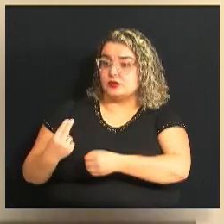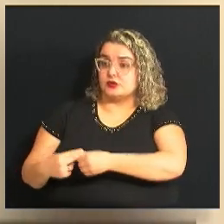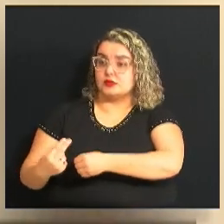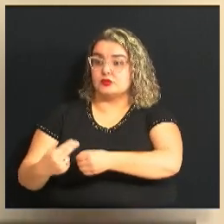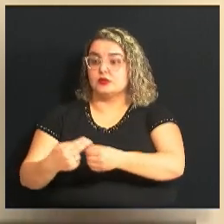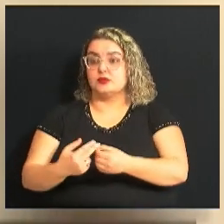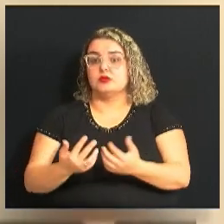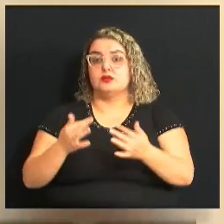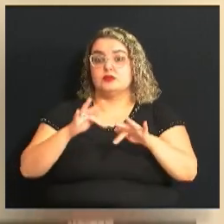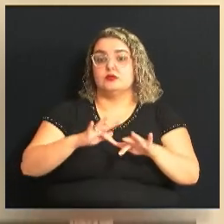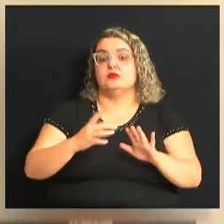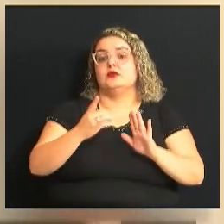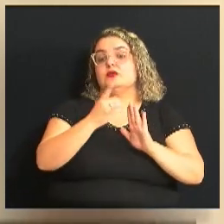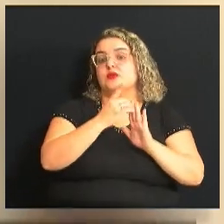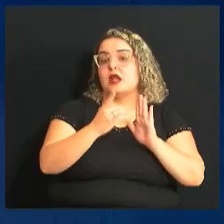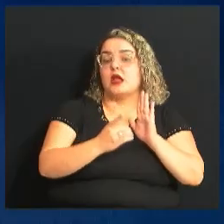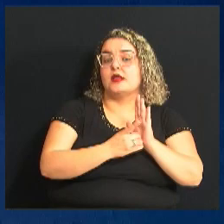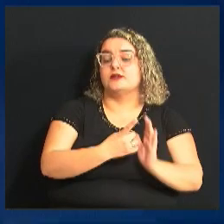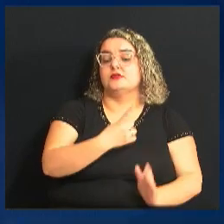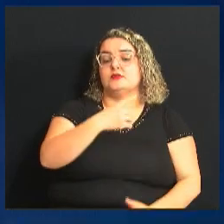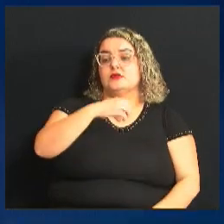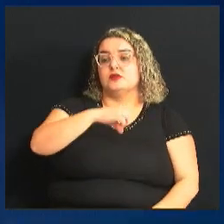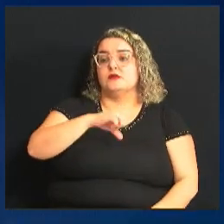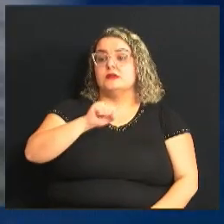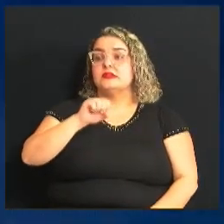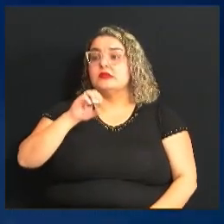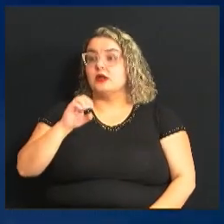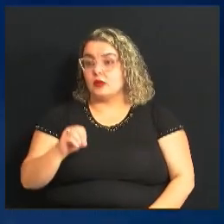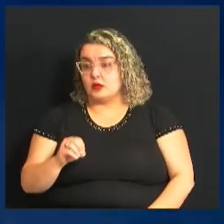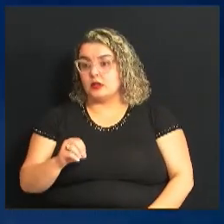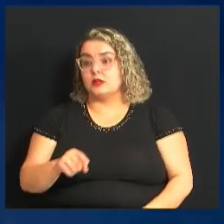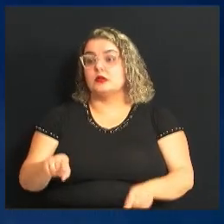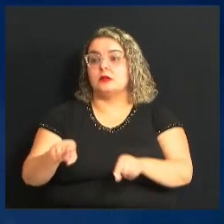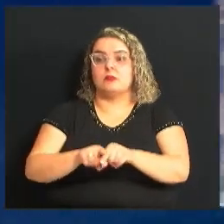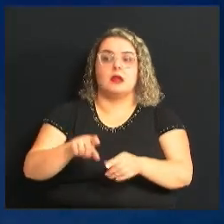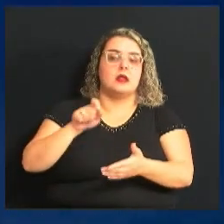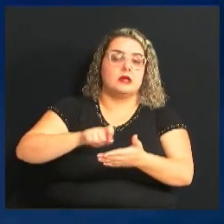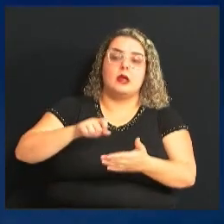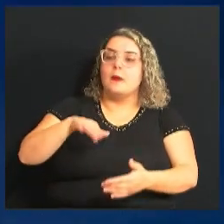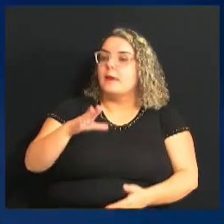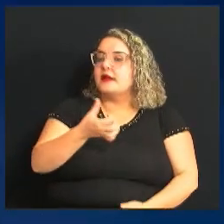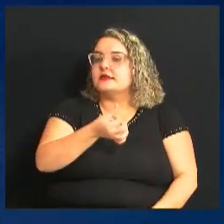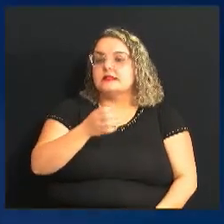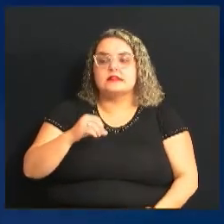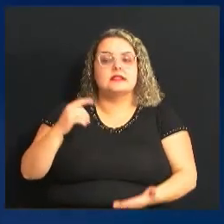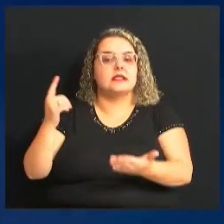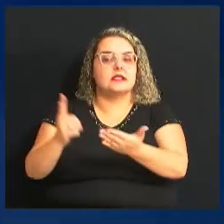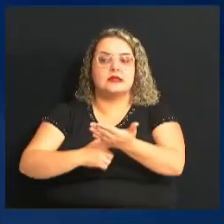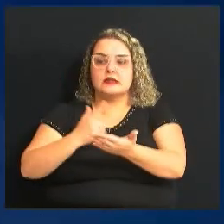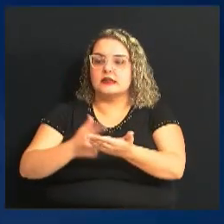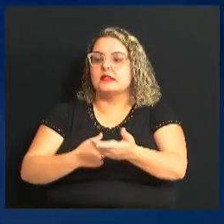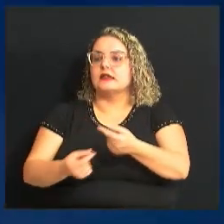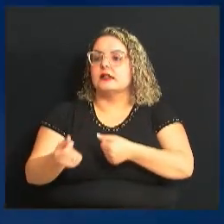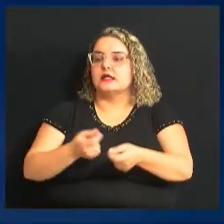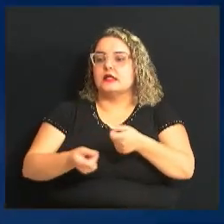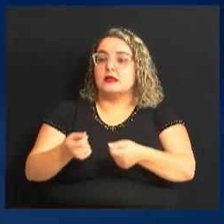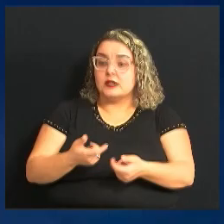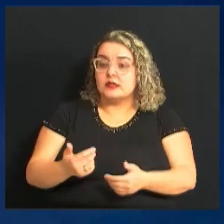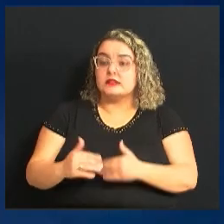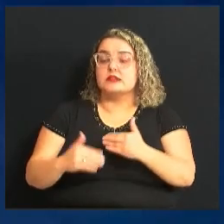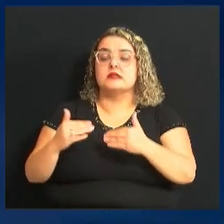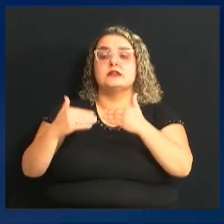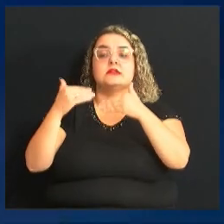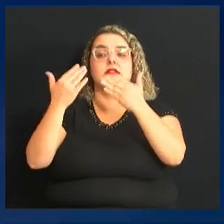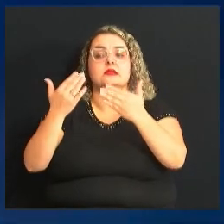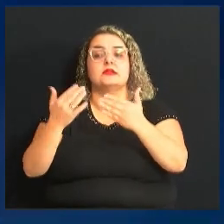final da década de 1980. Também autor de mais de 60 livros sobre economia, desenvolvimento